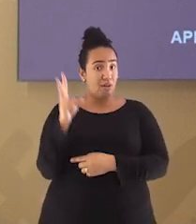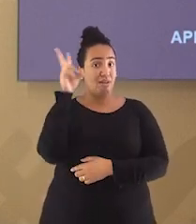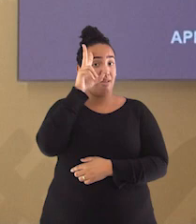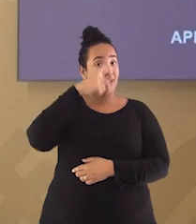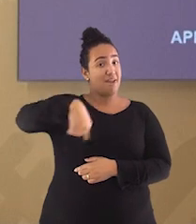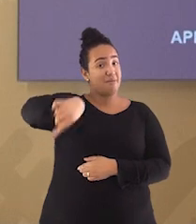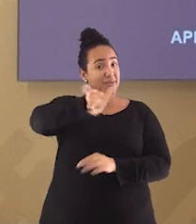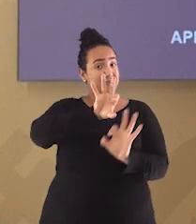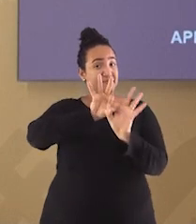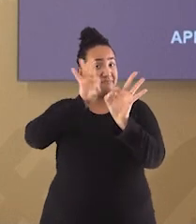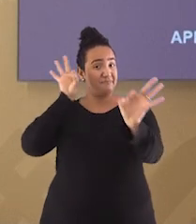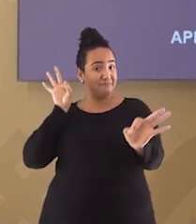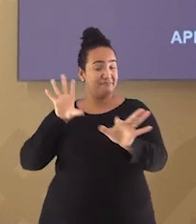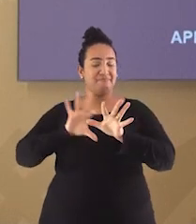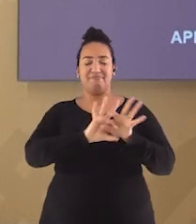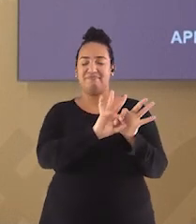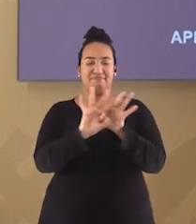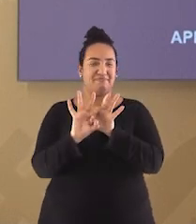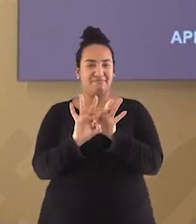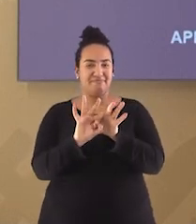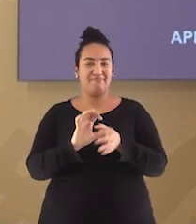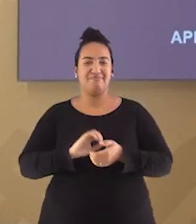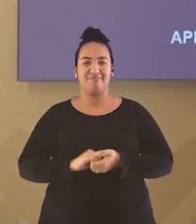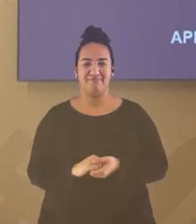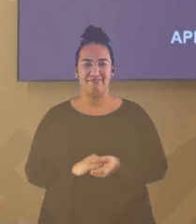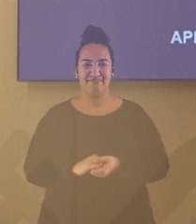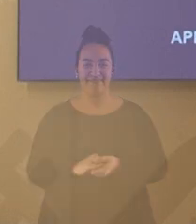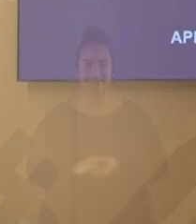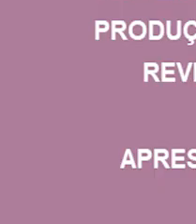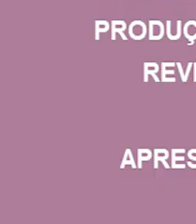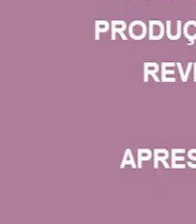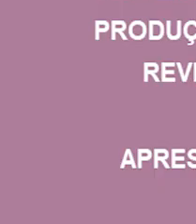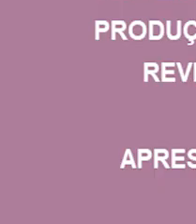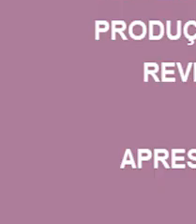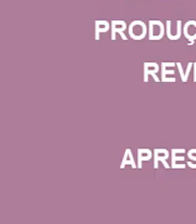não se esqueçam Mesmo distantes nós estamos juntos